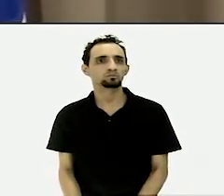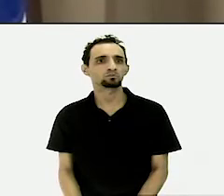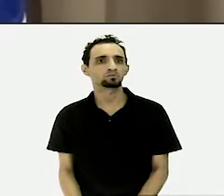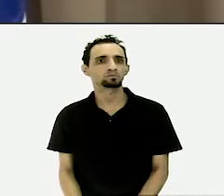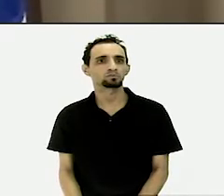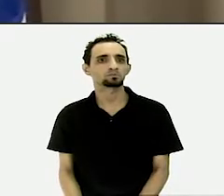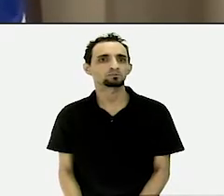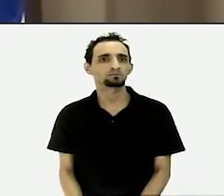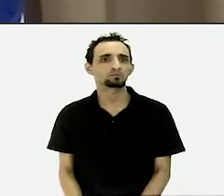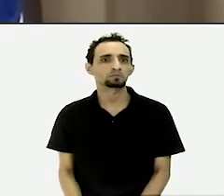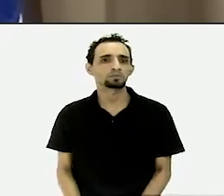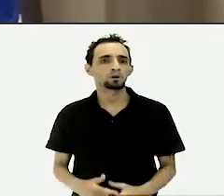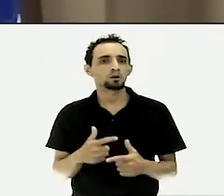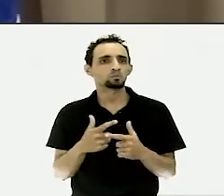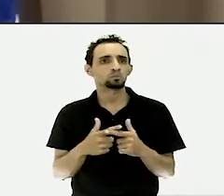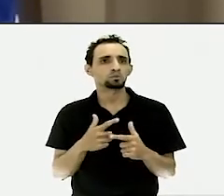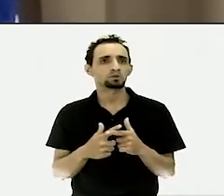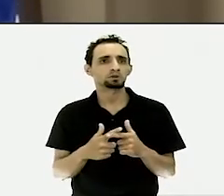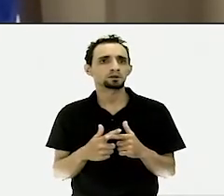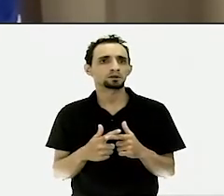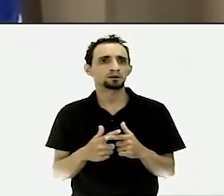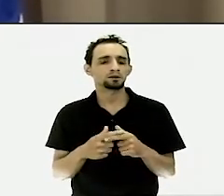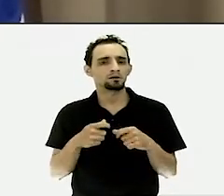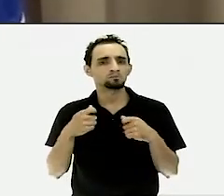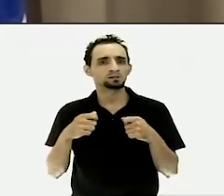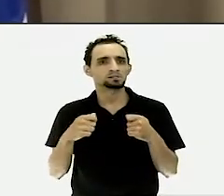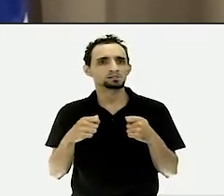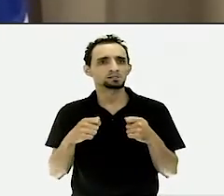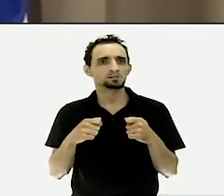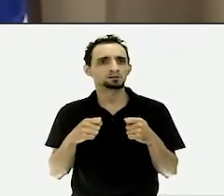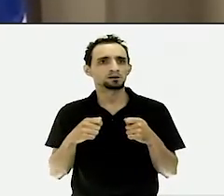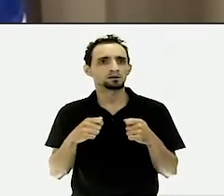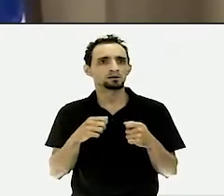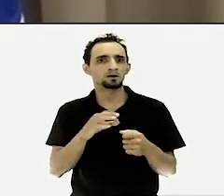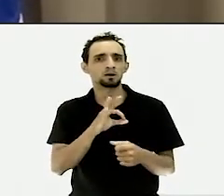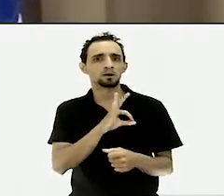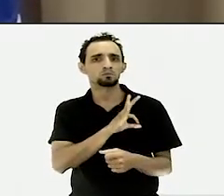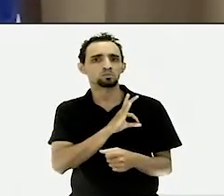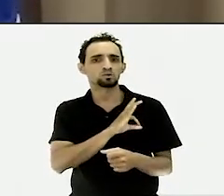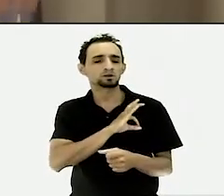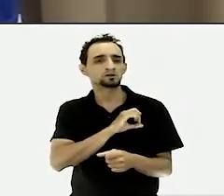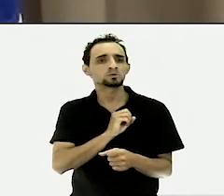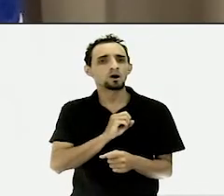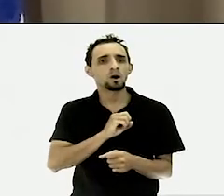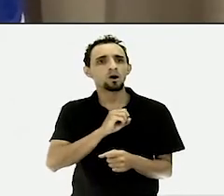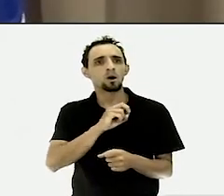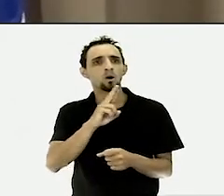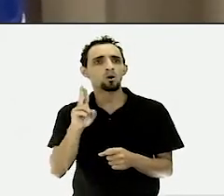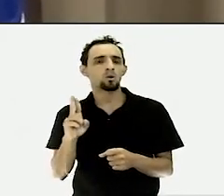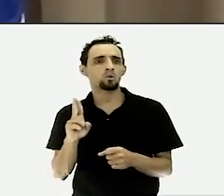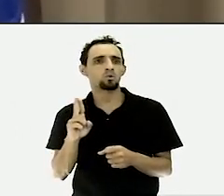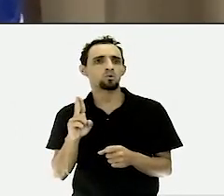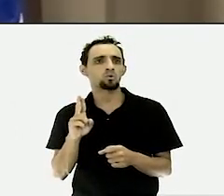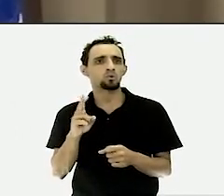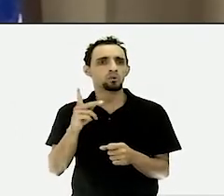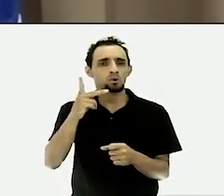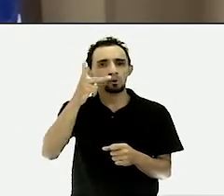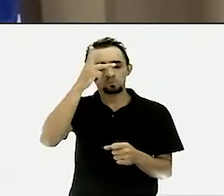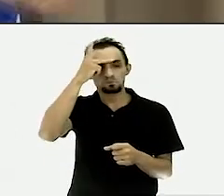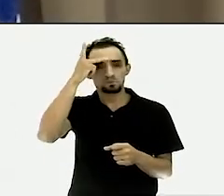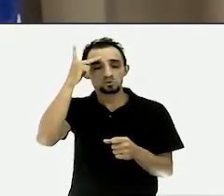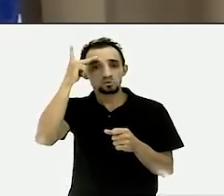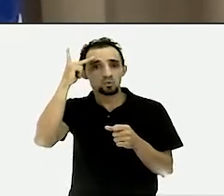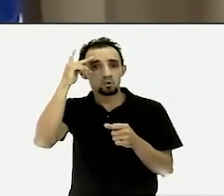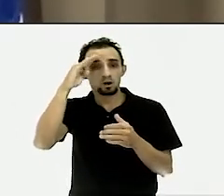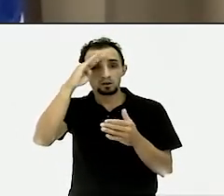pode, é capaz de fazer. Mas você precisa denunciar, você precisa chegar a alguém. Aqui na Câmara, até que eu quero, o Marcos não está aqui, mas o